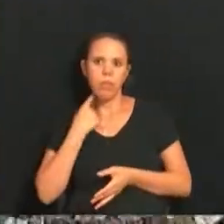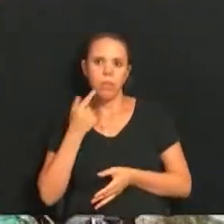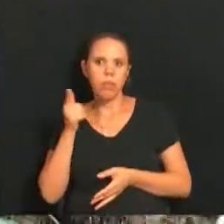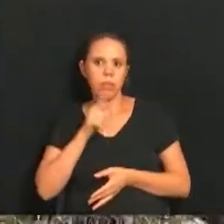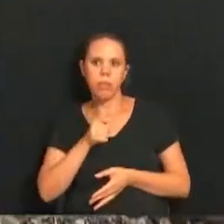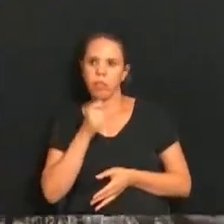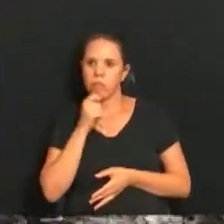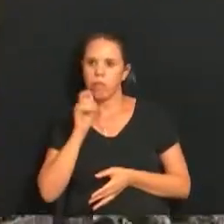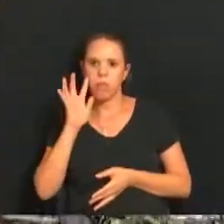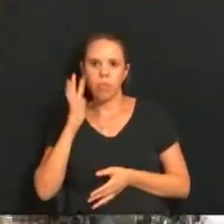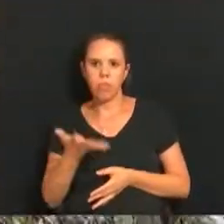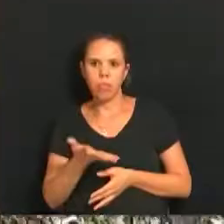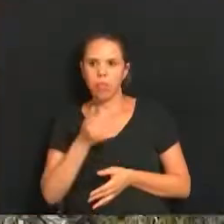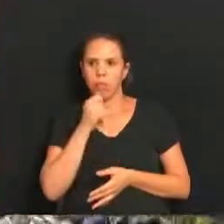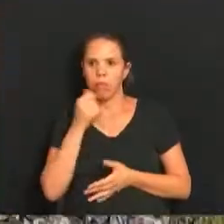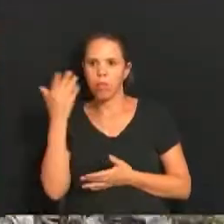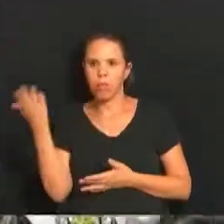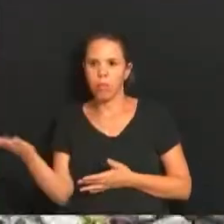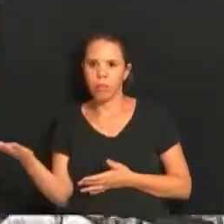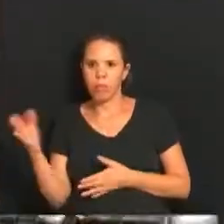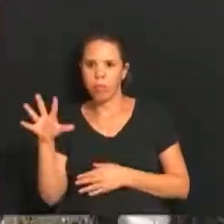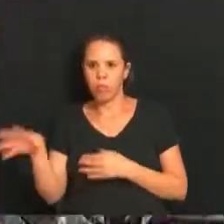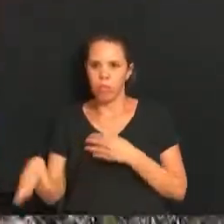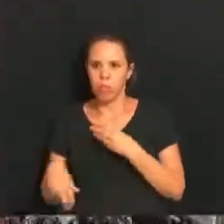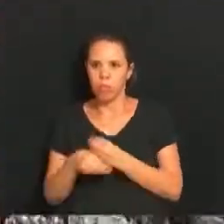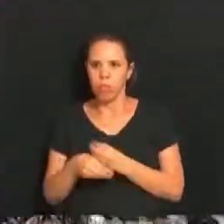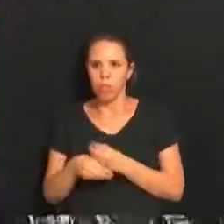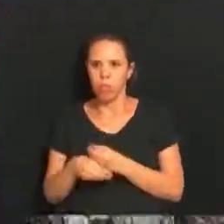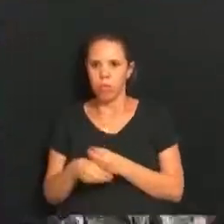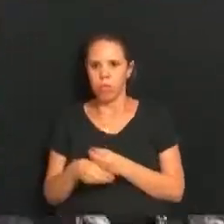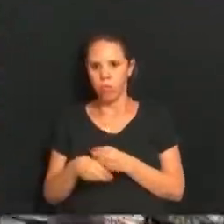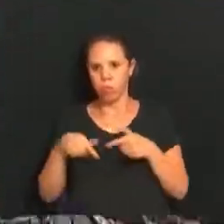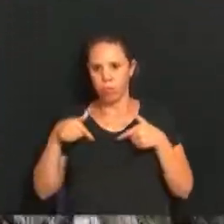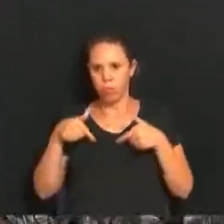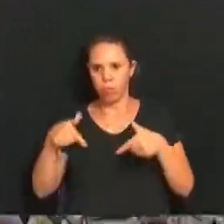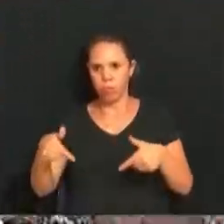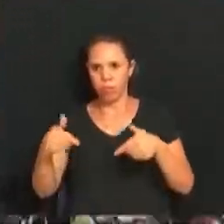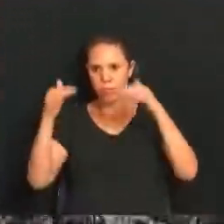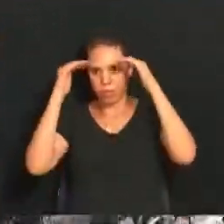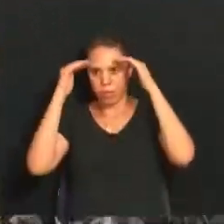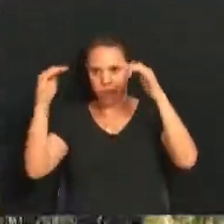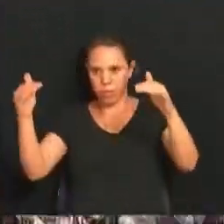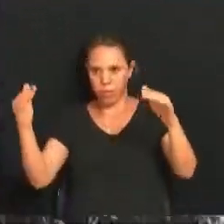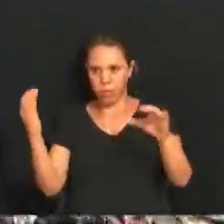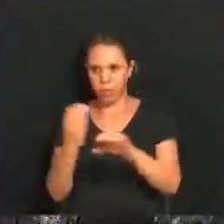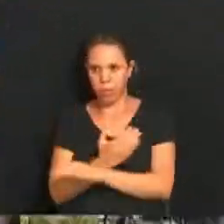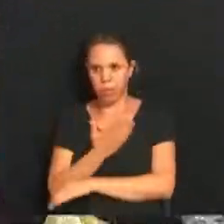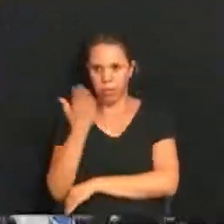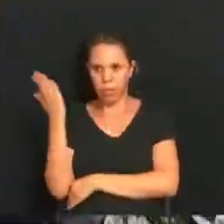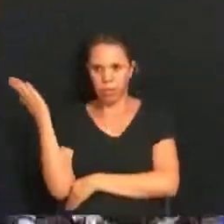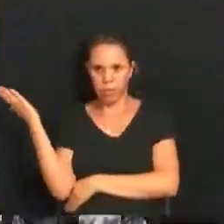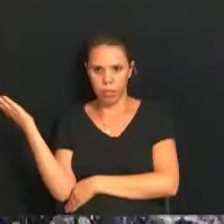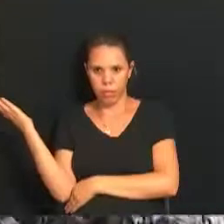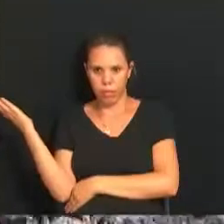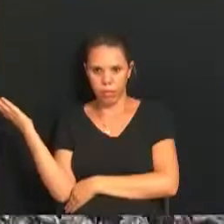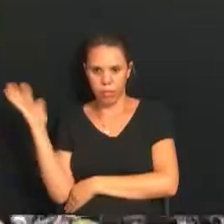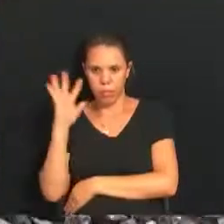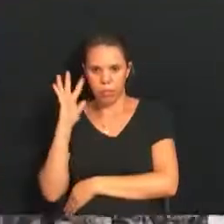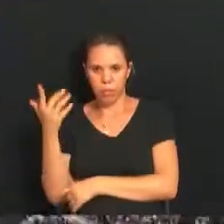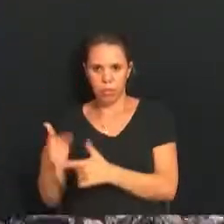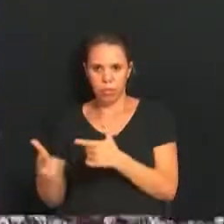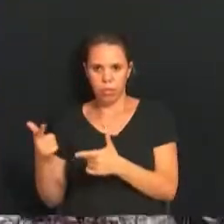conseguimos, Campinas ainda não conseguiu implementar uma ação para cumprir na integralidade o